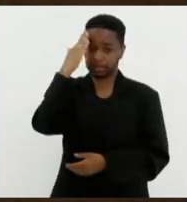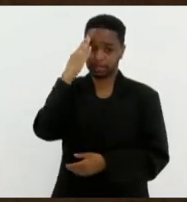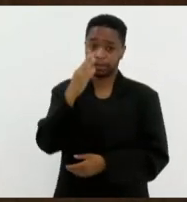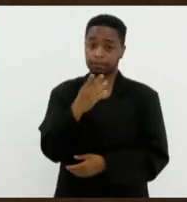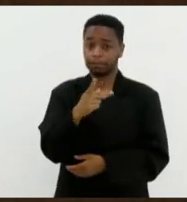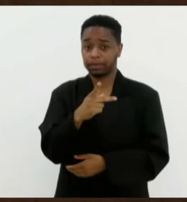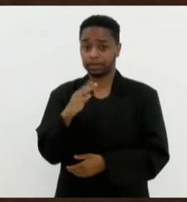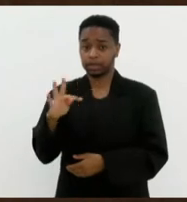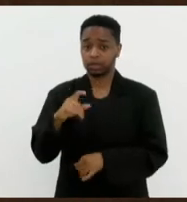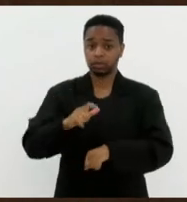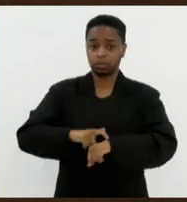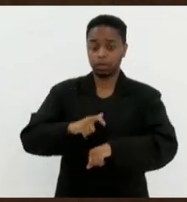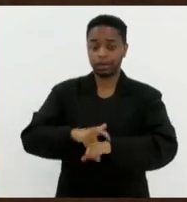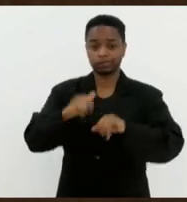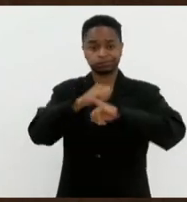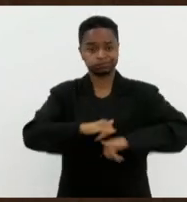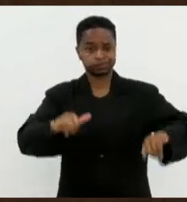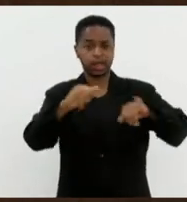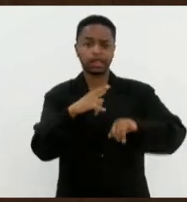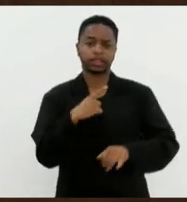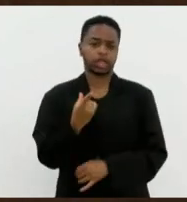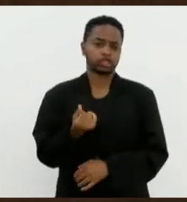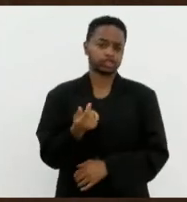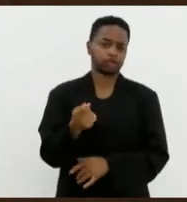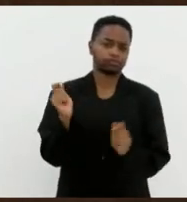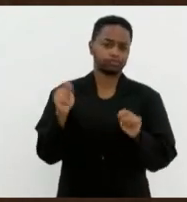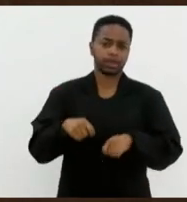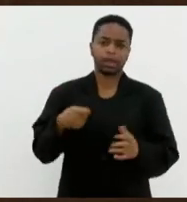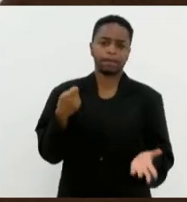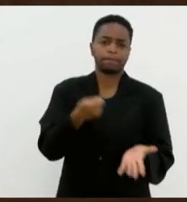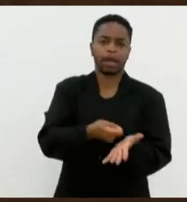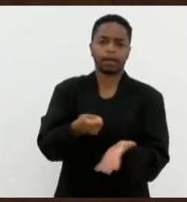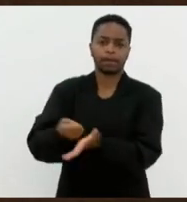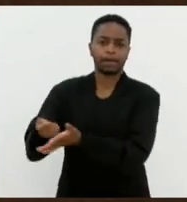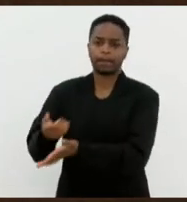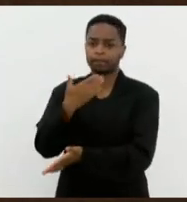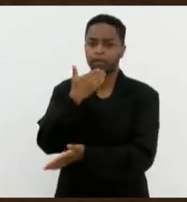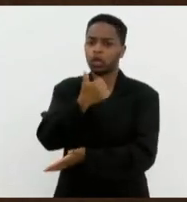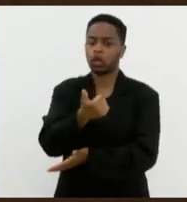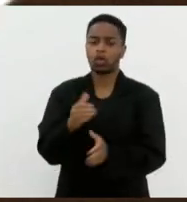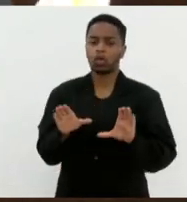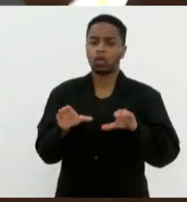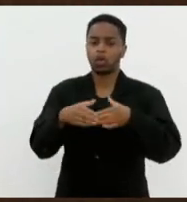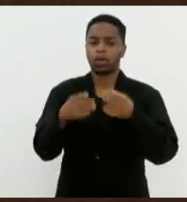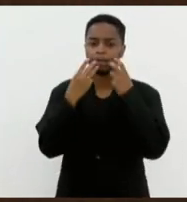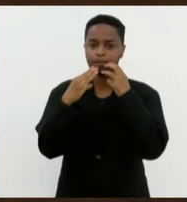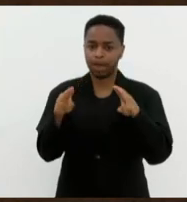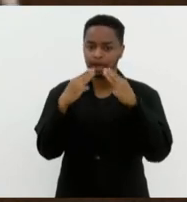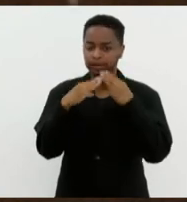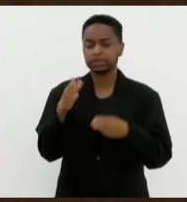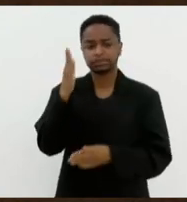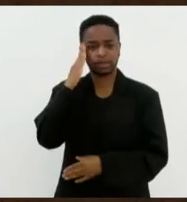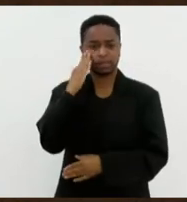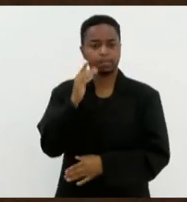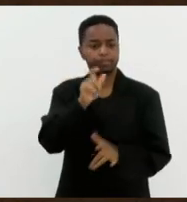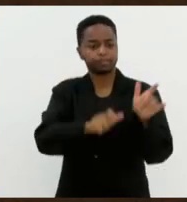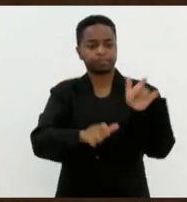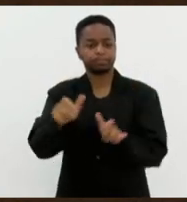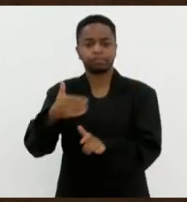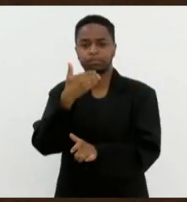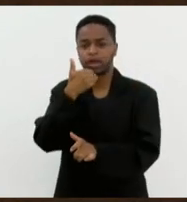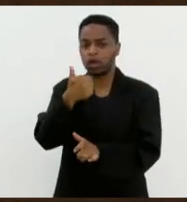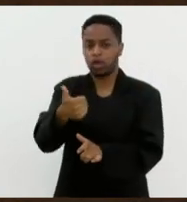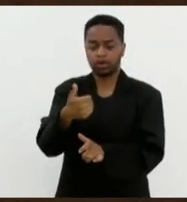fazer propaganda, né, eles têm dinheiro para pagar os melhores marqueteiros do mundo, né, eles pegam as melhores pessoas, eles têm